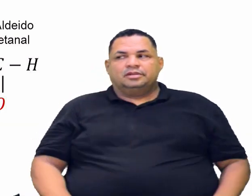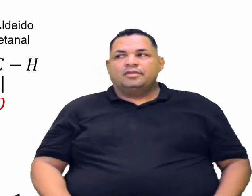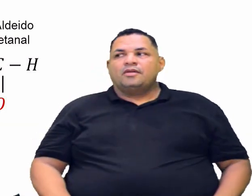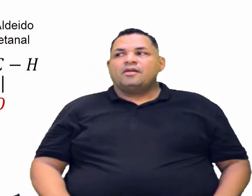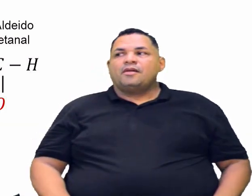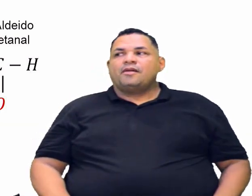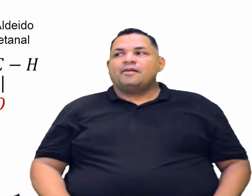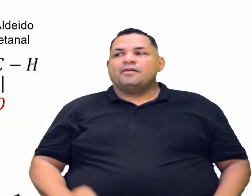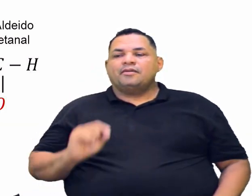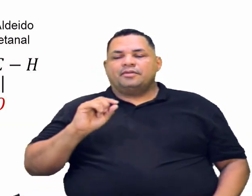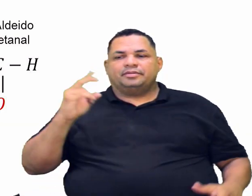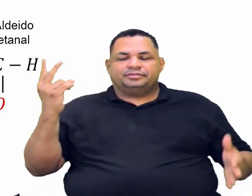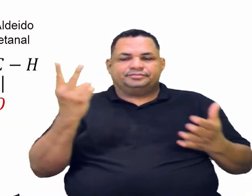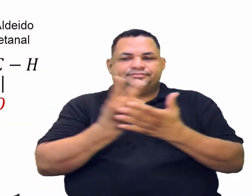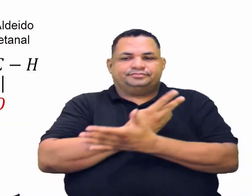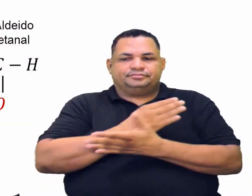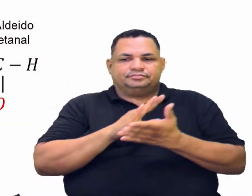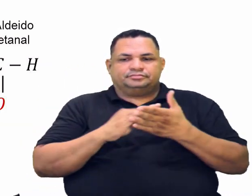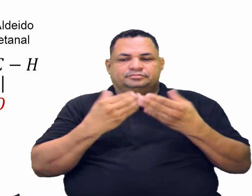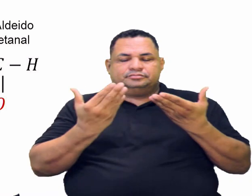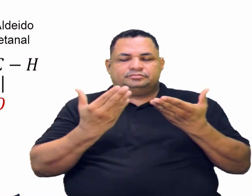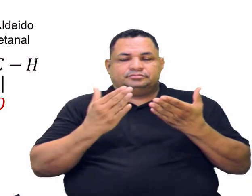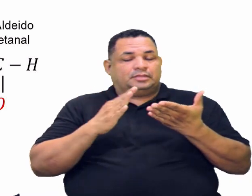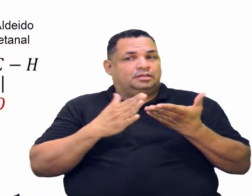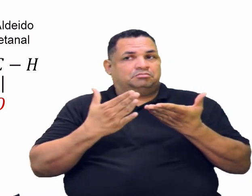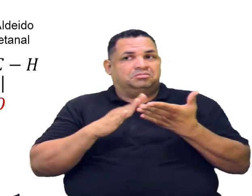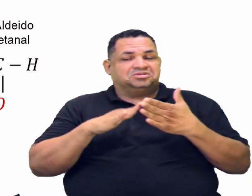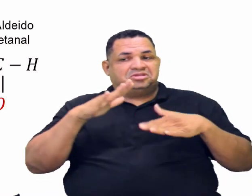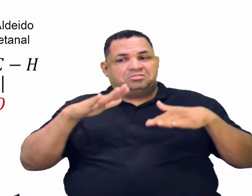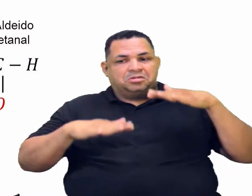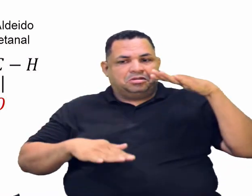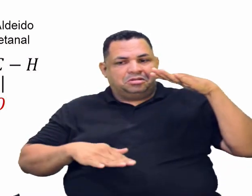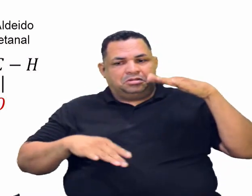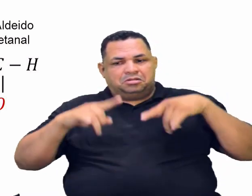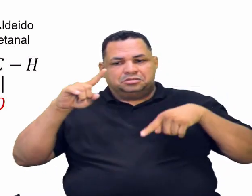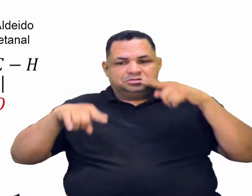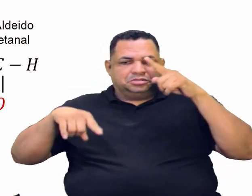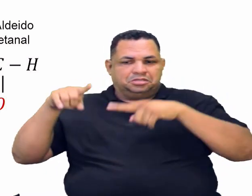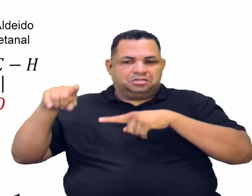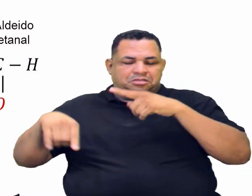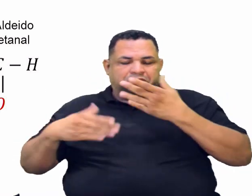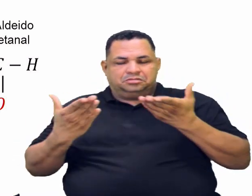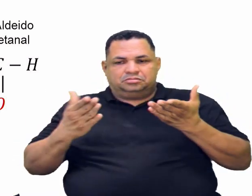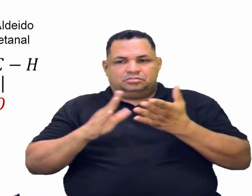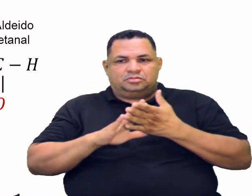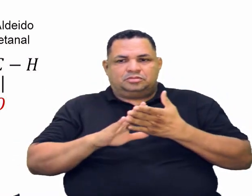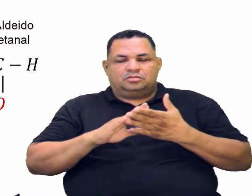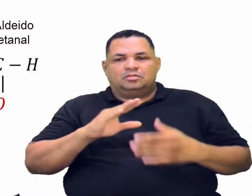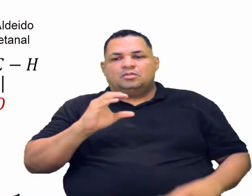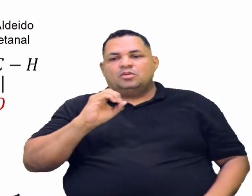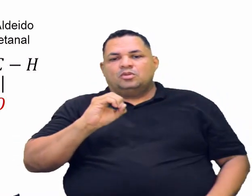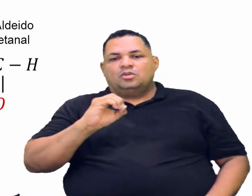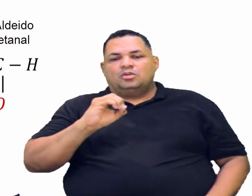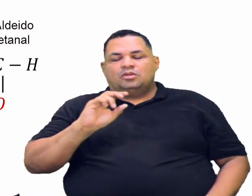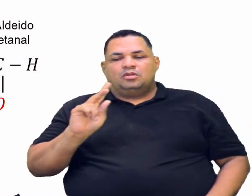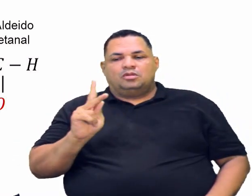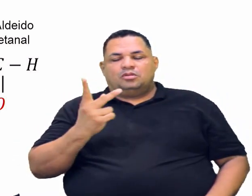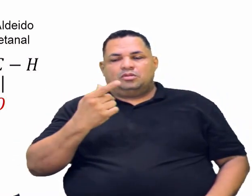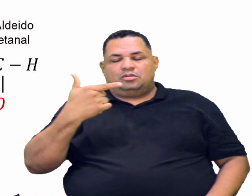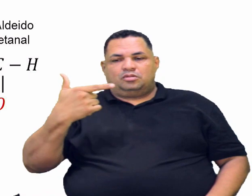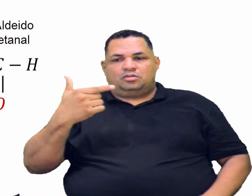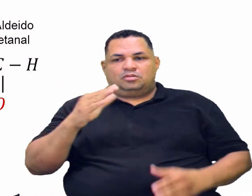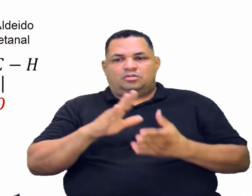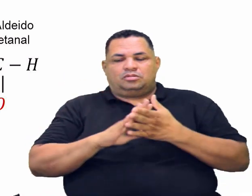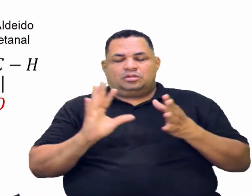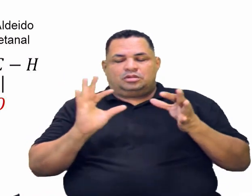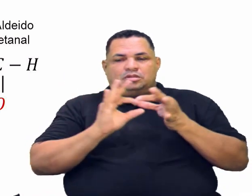que acontece? Como isso aqui é instável, o nosso hidrogênio ele tem a tendência de fazer a